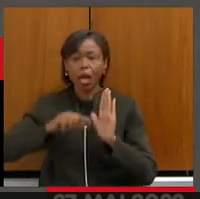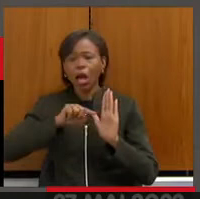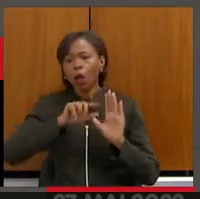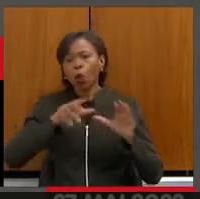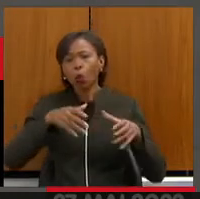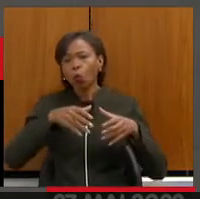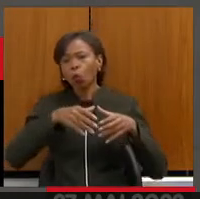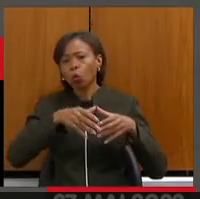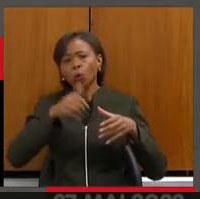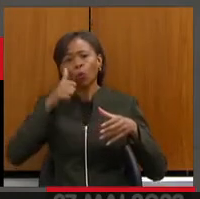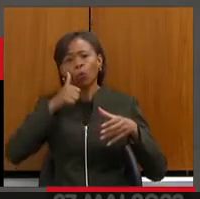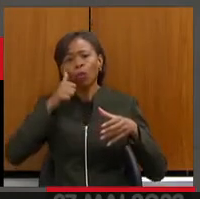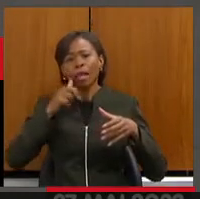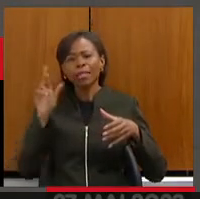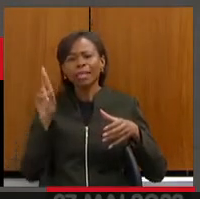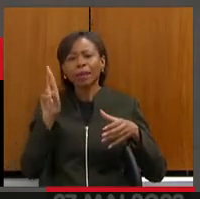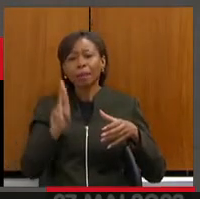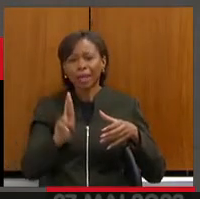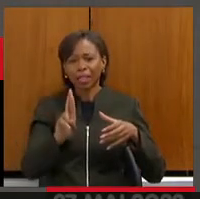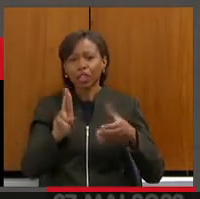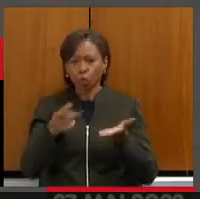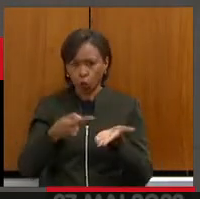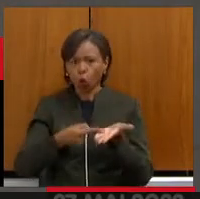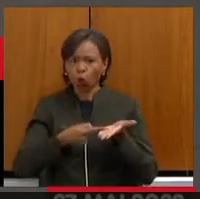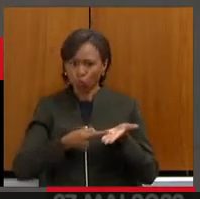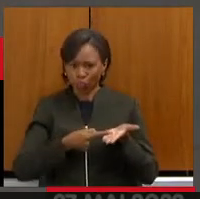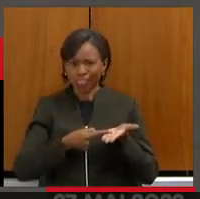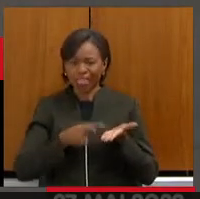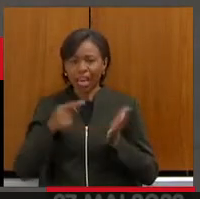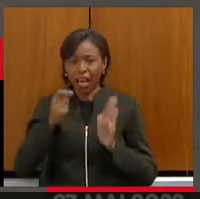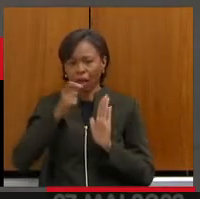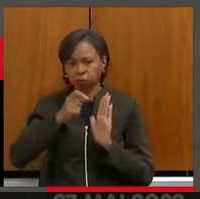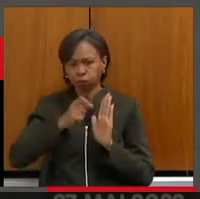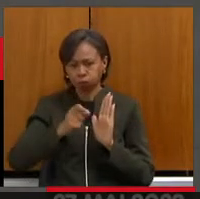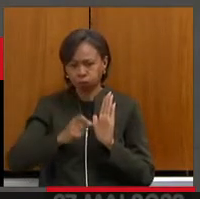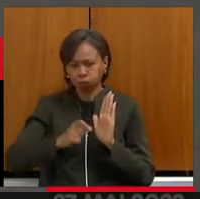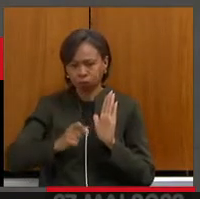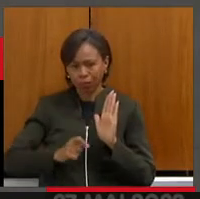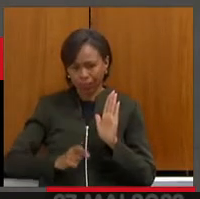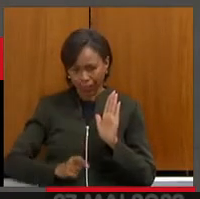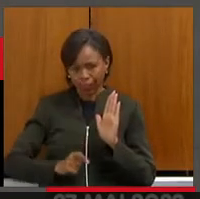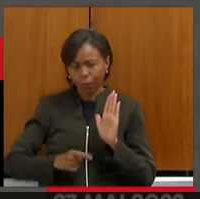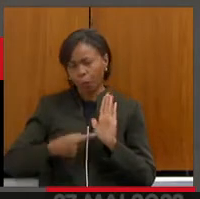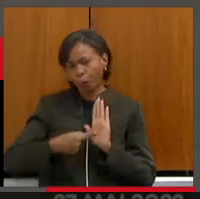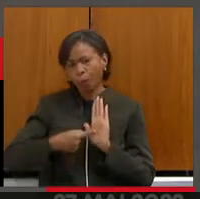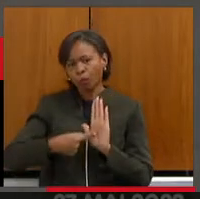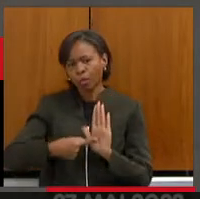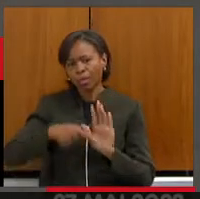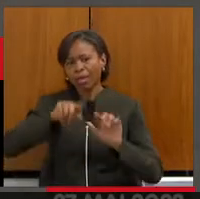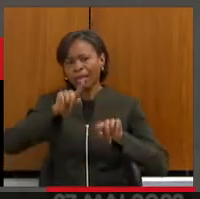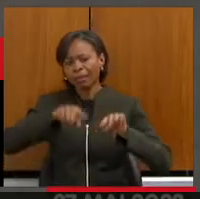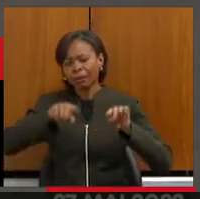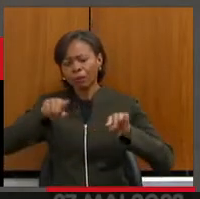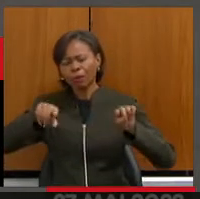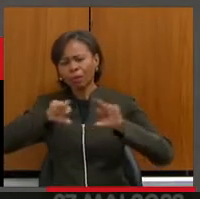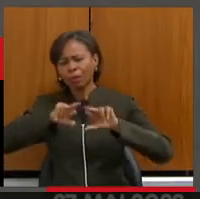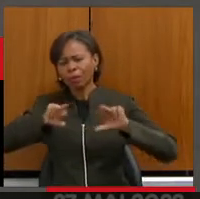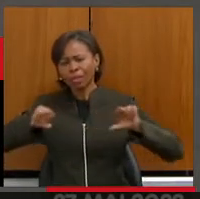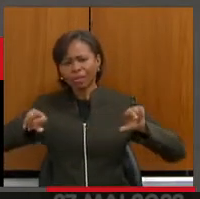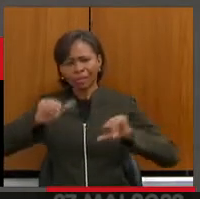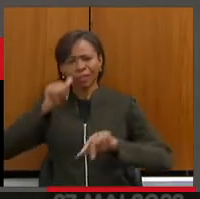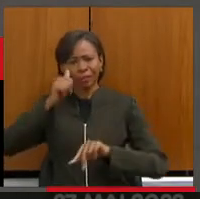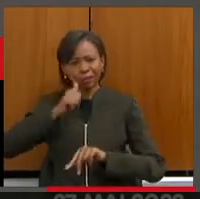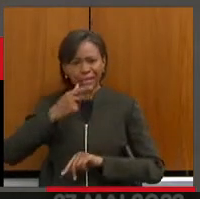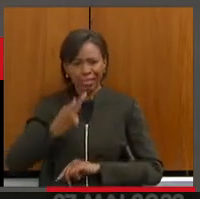convidadas indicados pela comissão organizadora do evento para representar a diversidade das mulheres do nosso Estado